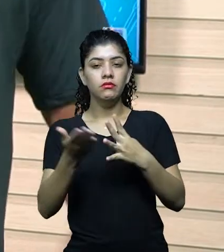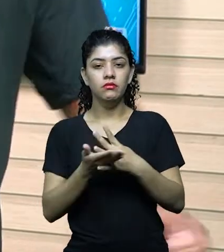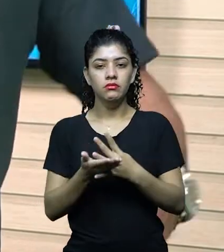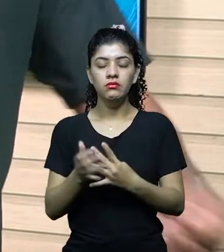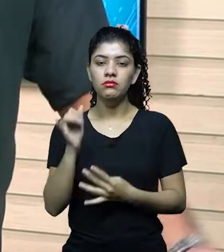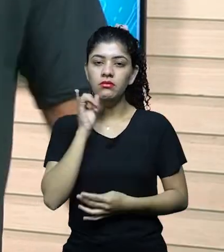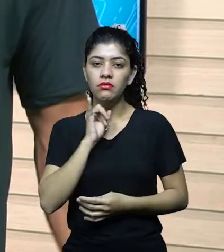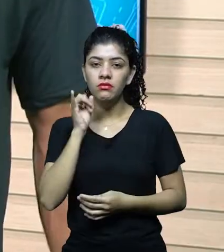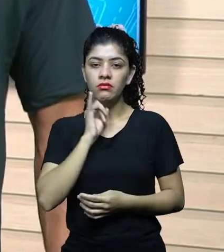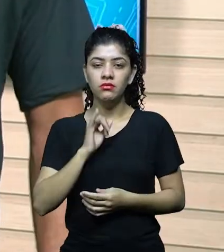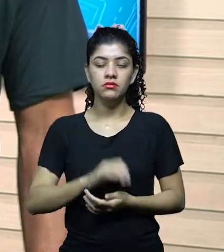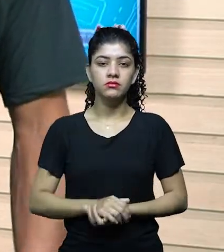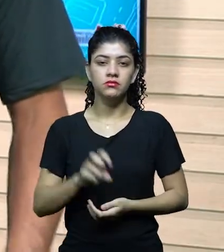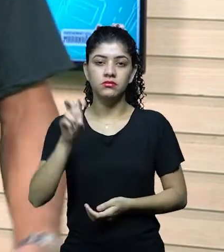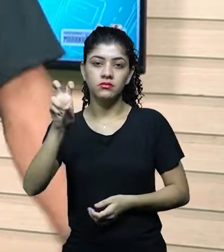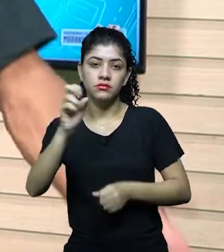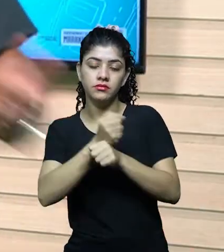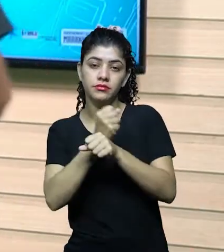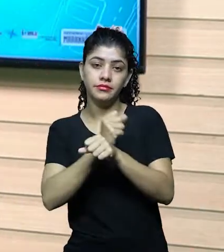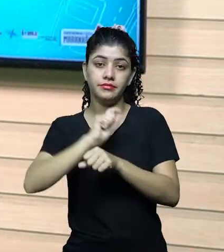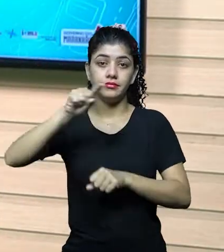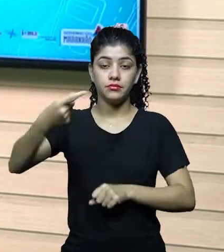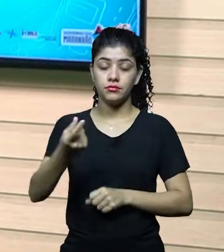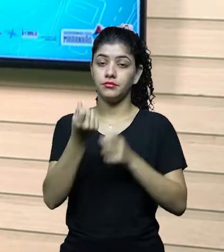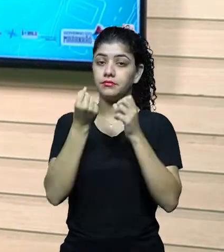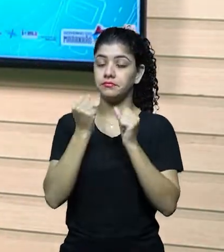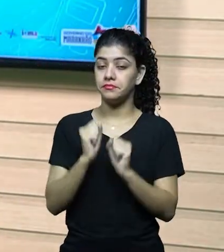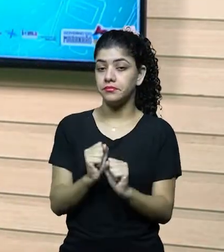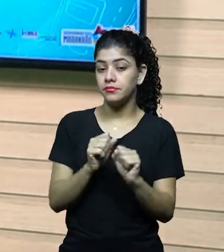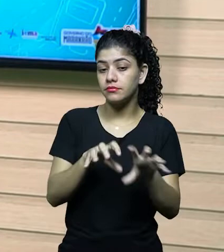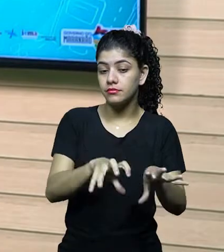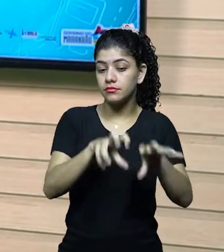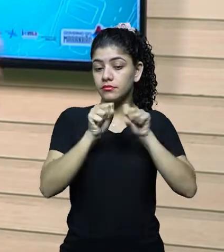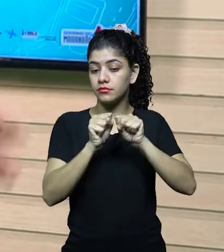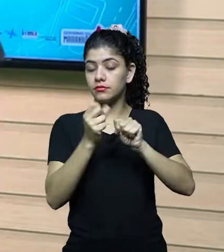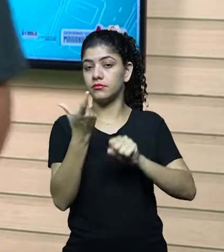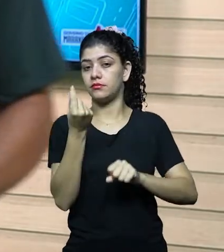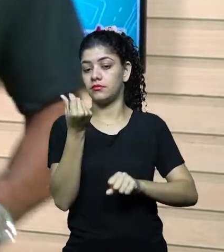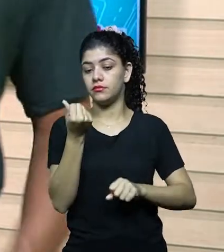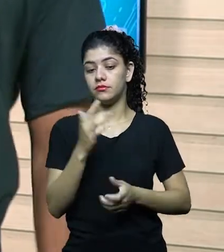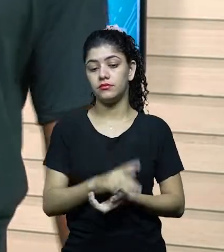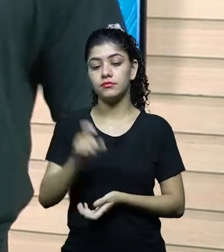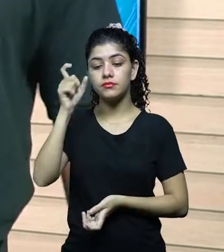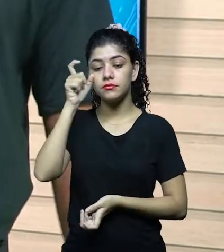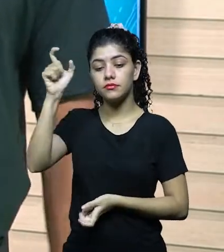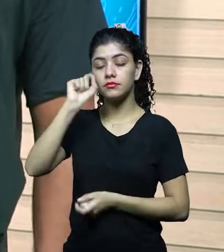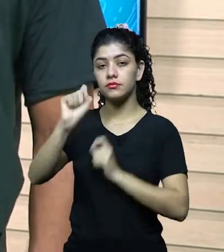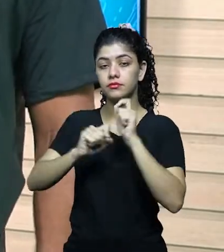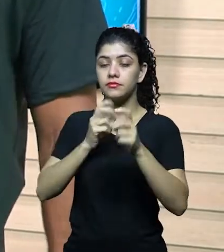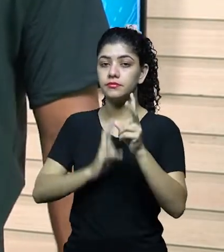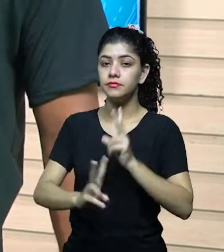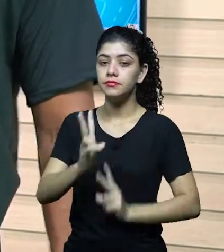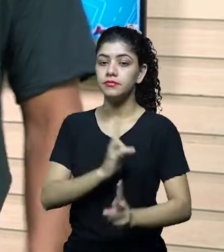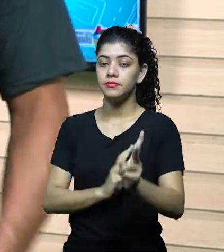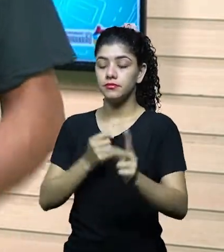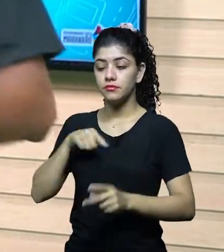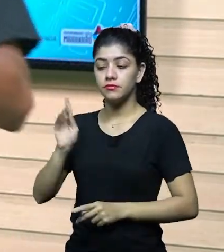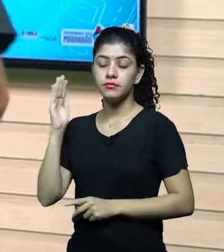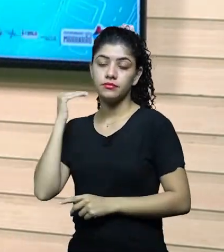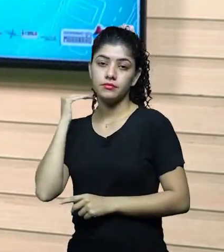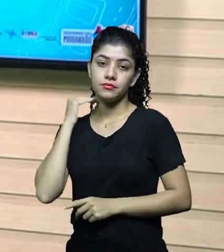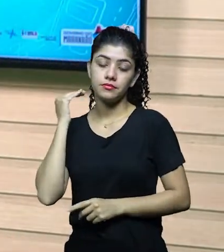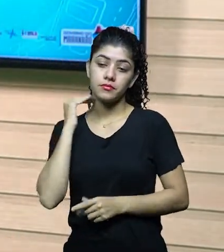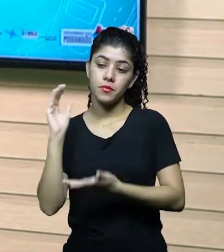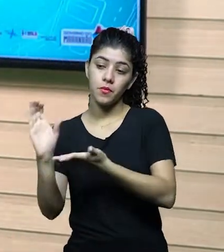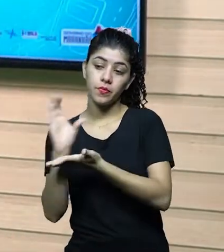comprando. Ela tem que investir durante 5 anos para depois poder resgatar. Então, assim, é interessante sempre que você for no banco, quando o banco lhe